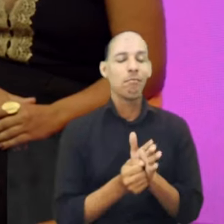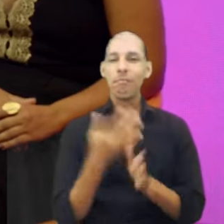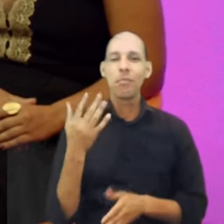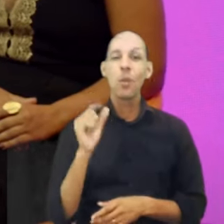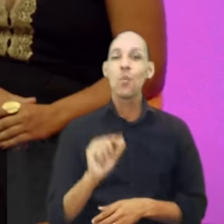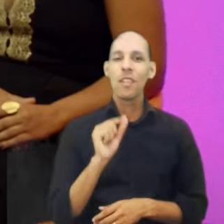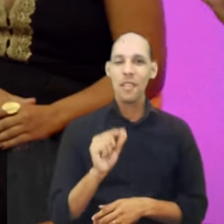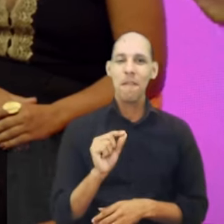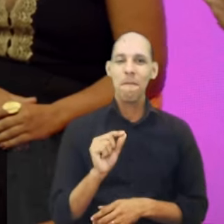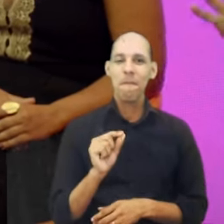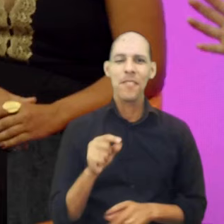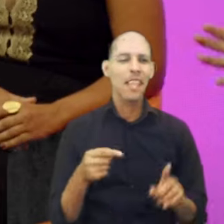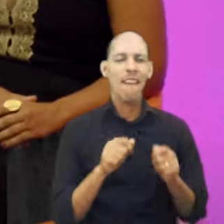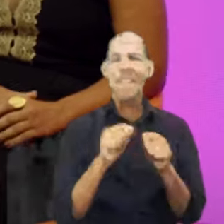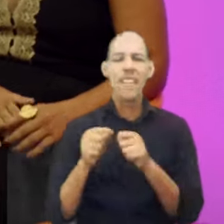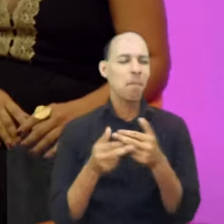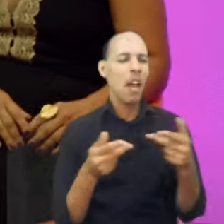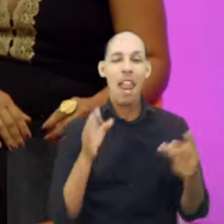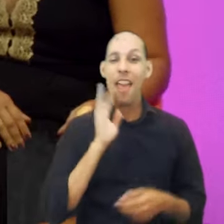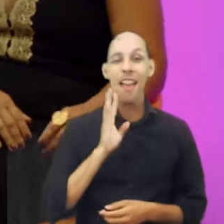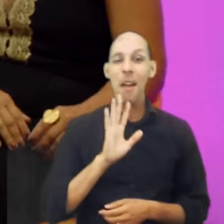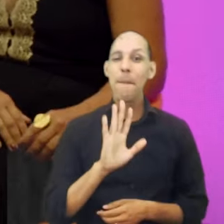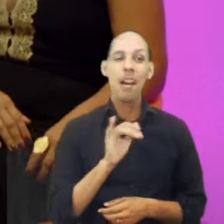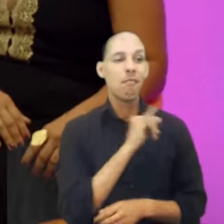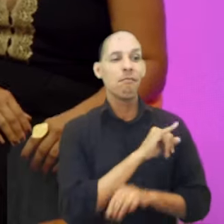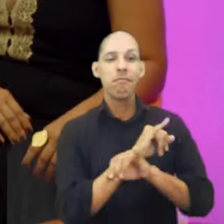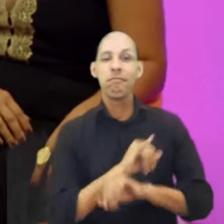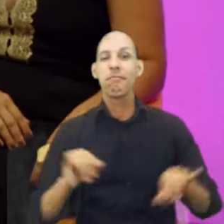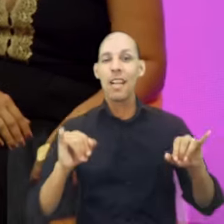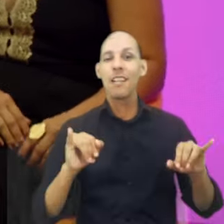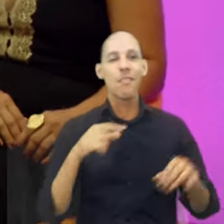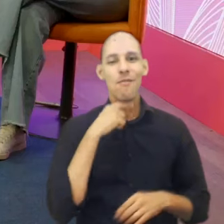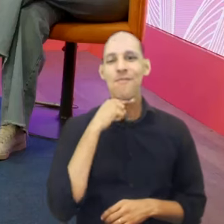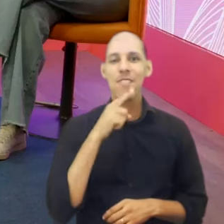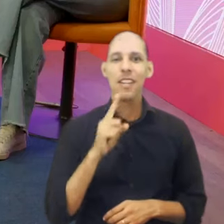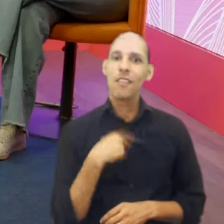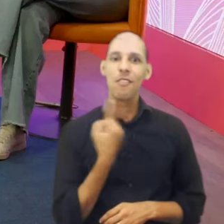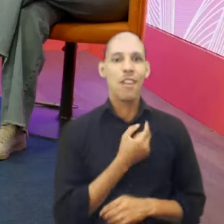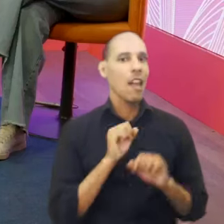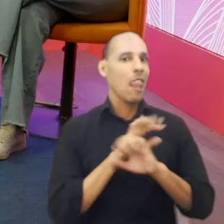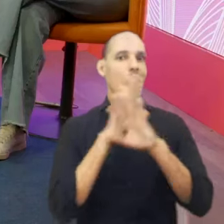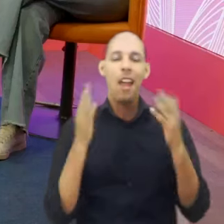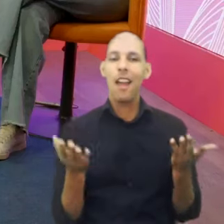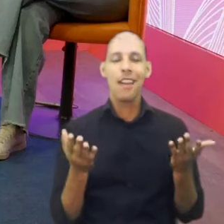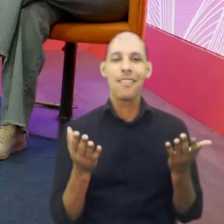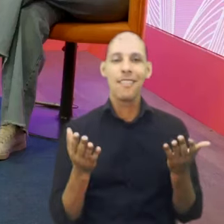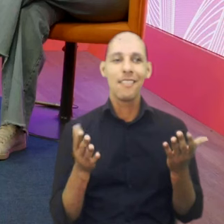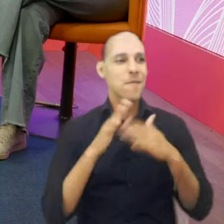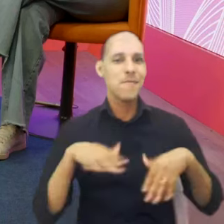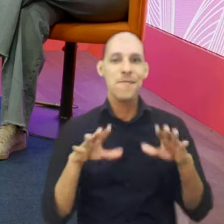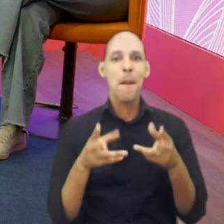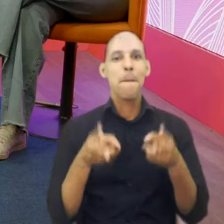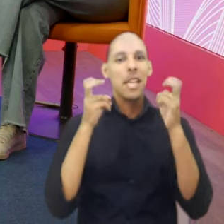né? Ele parece faz óbvio. Um monte de coisa legal, só que ele não consegue comunicar. E pra gente é óbvio. Óbvio, tá todo mundo entendendo.